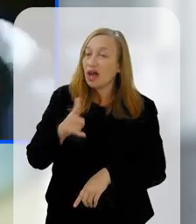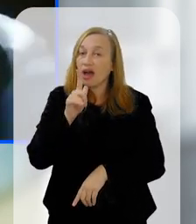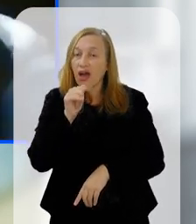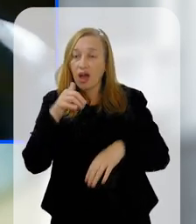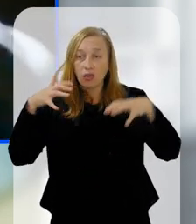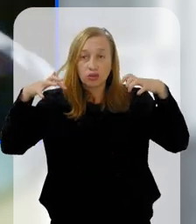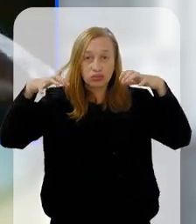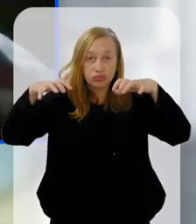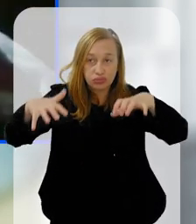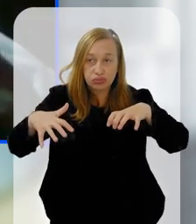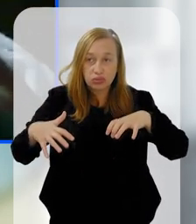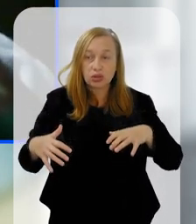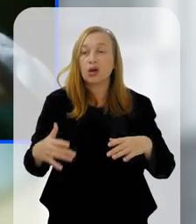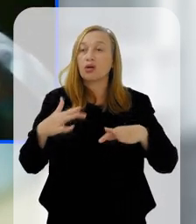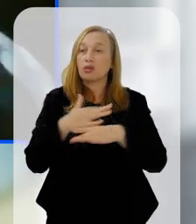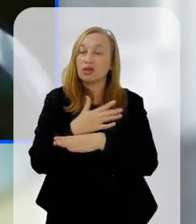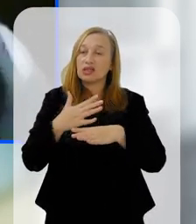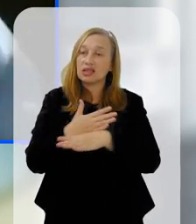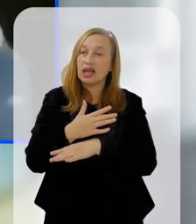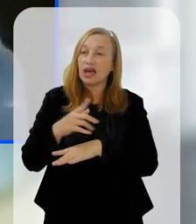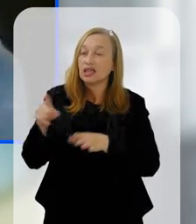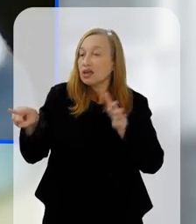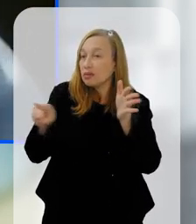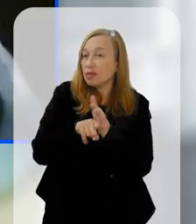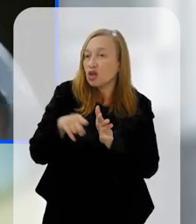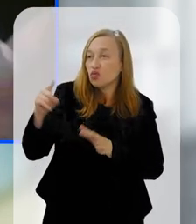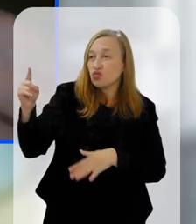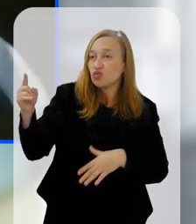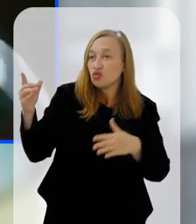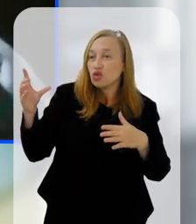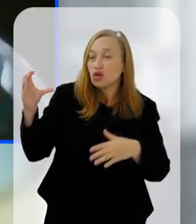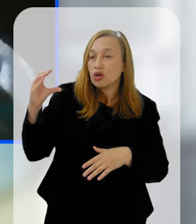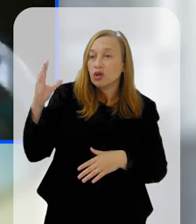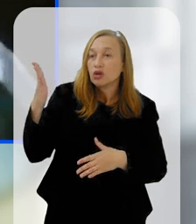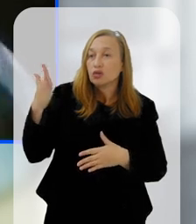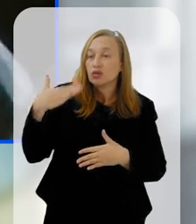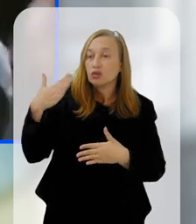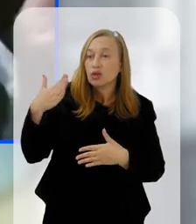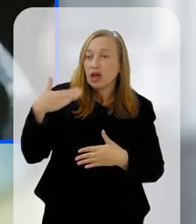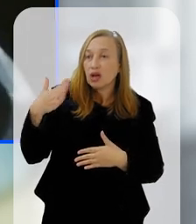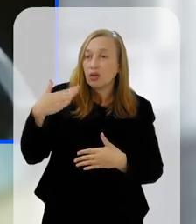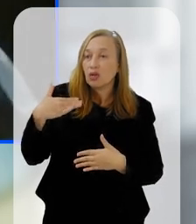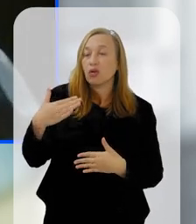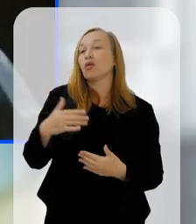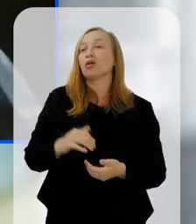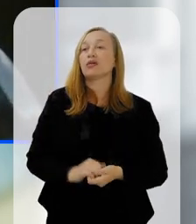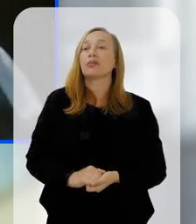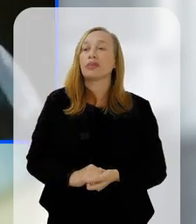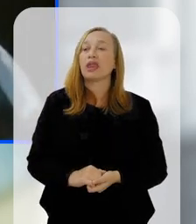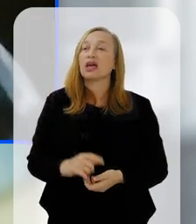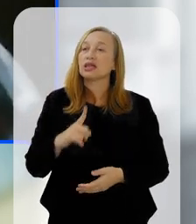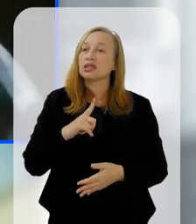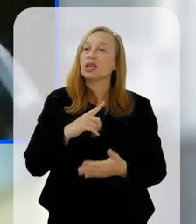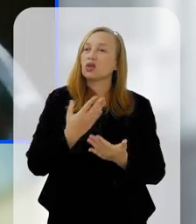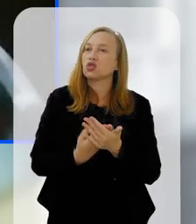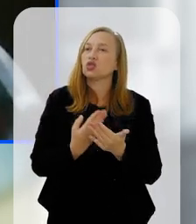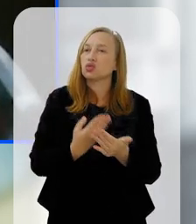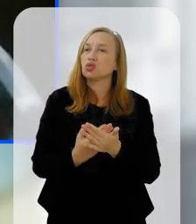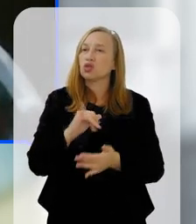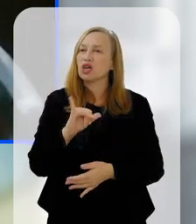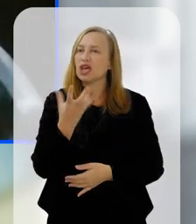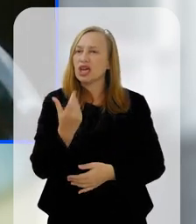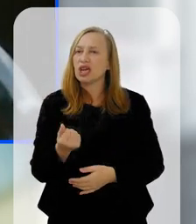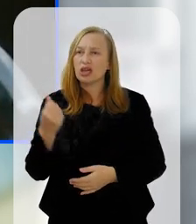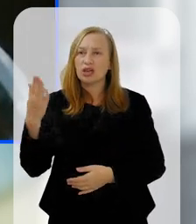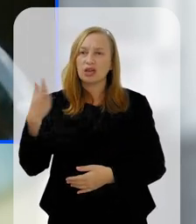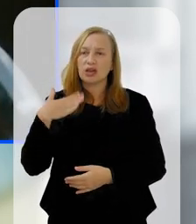você vai reaproveitar a água da chuva, você vai fazer uma cidade menos quente, uma cidade mais arborizada. Aqui tem